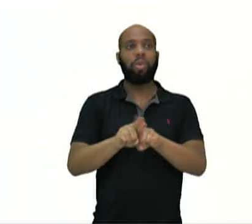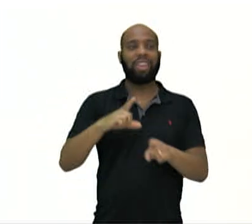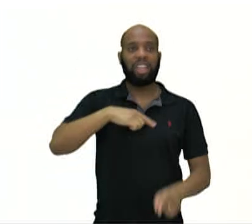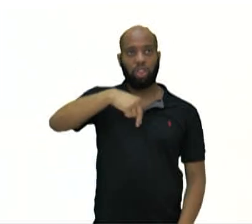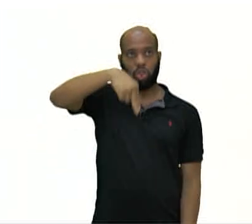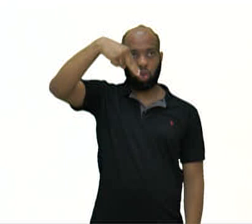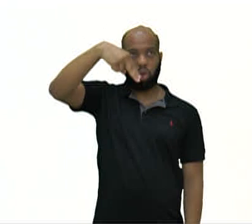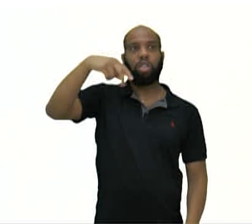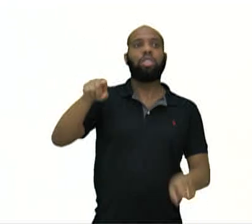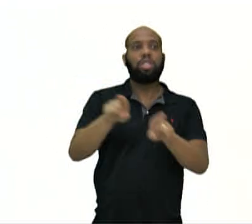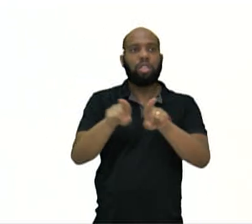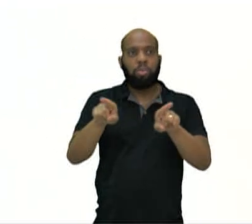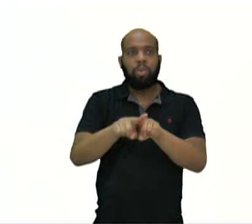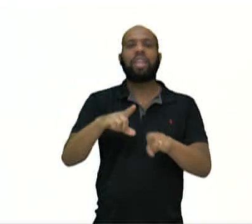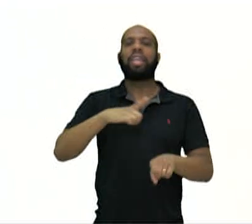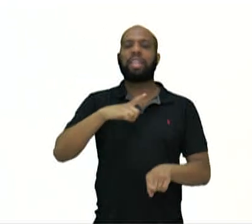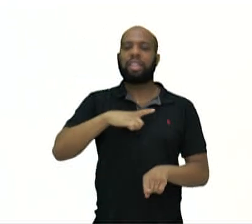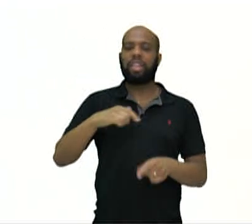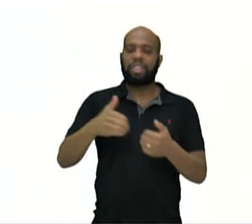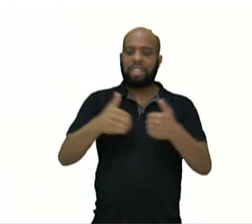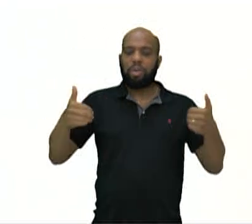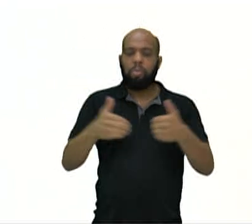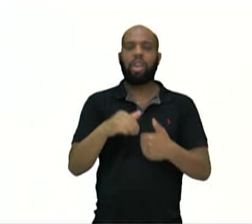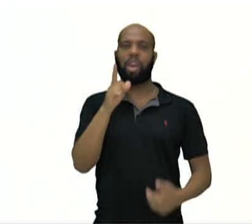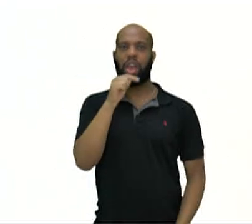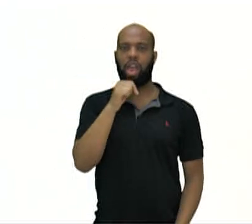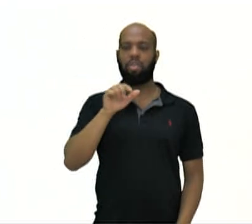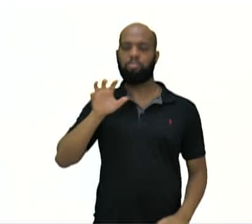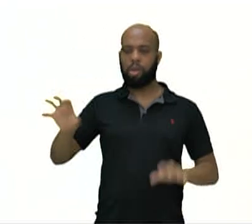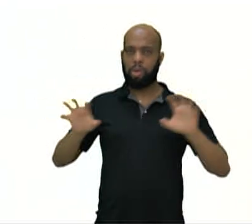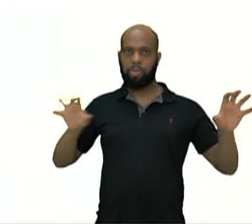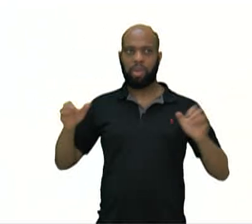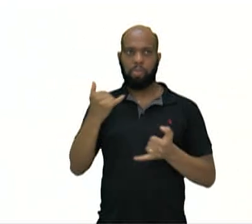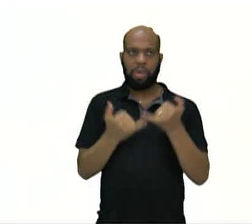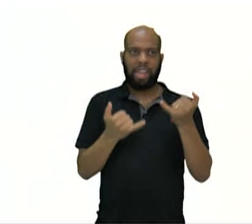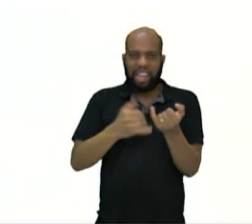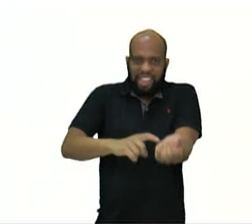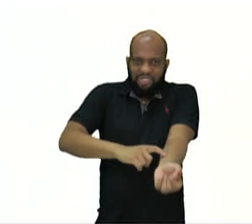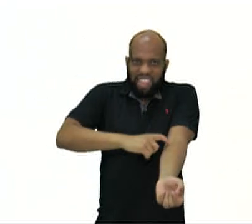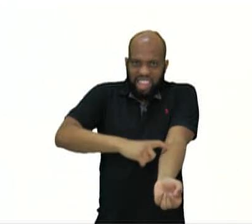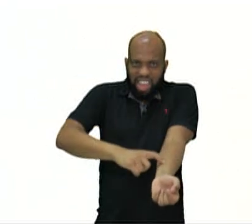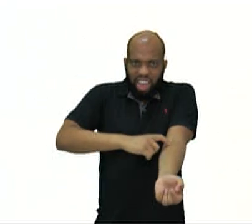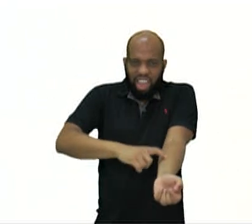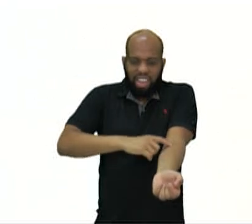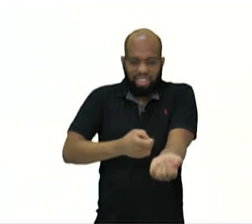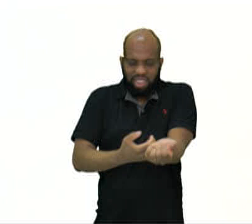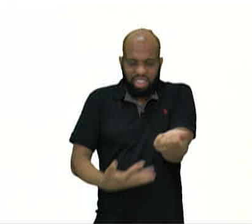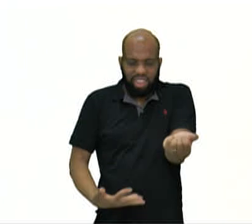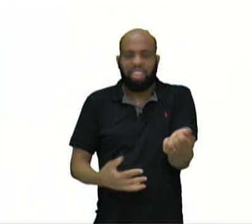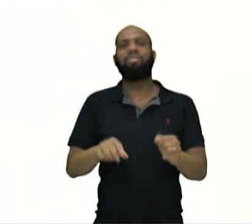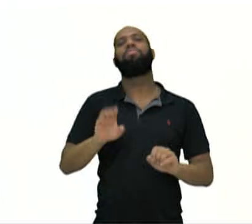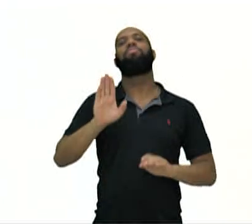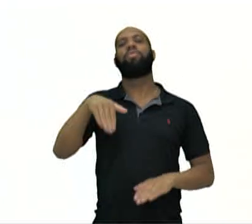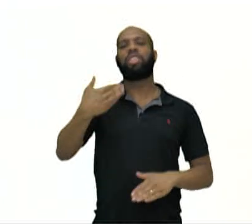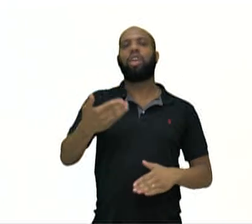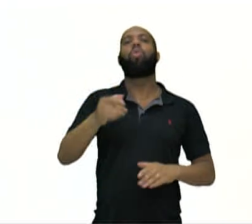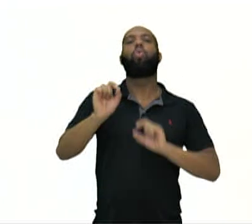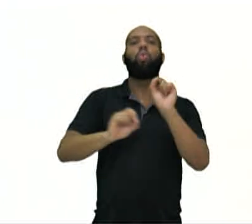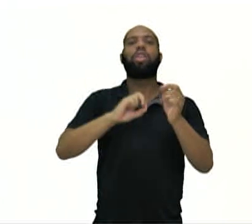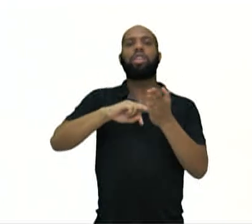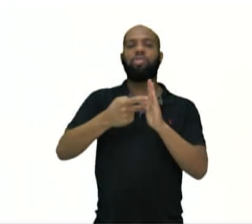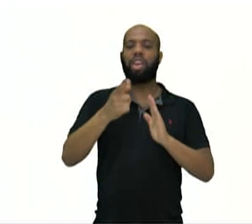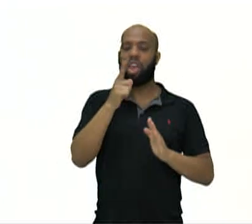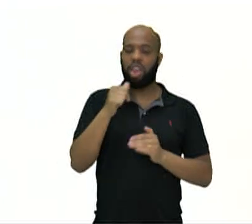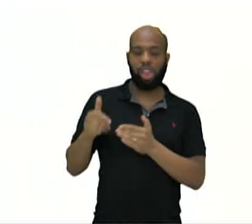os divisores de água por essa região. Repare que parece que tem umas veiazinhas assim, ó, tudo rio, né? Bem bacana aquela região.